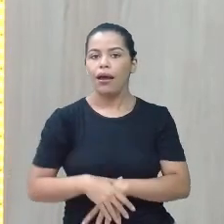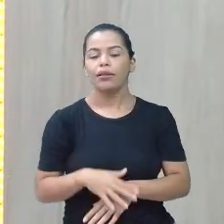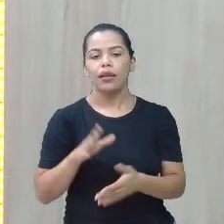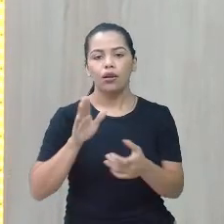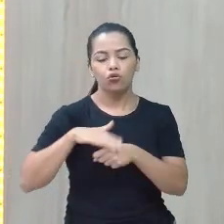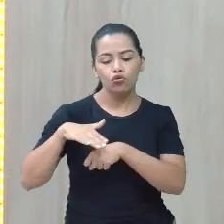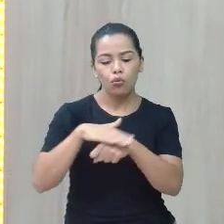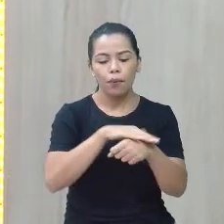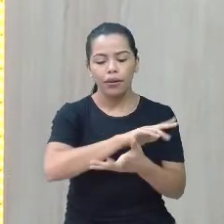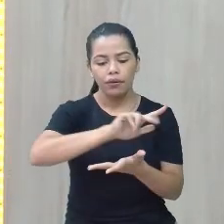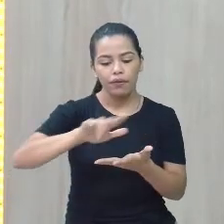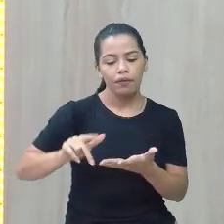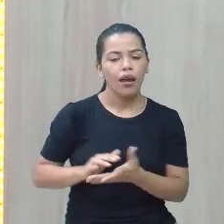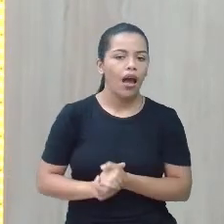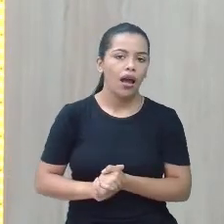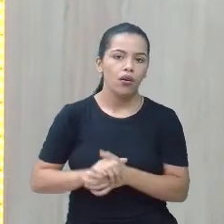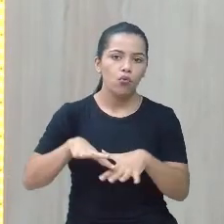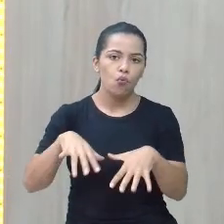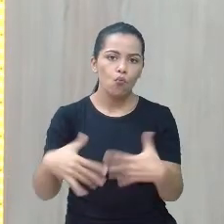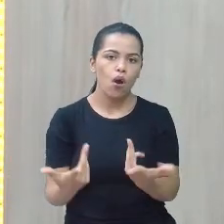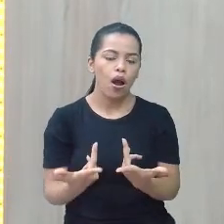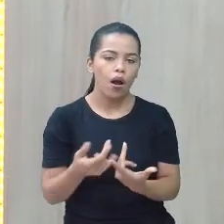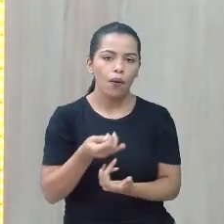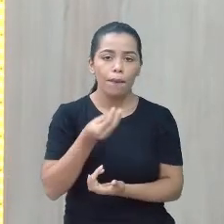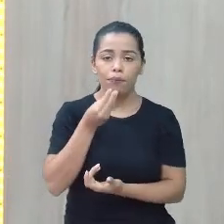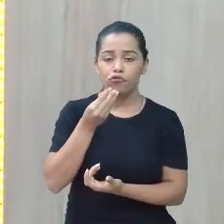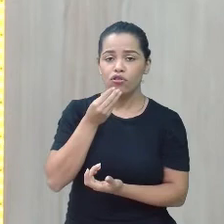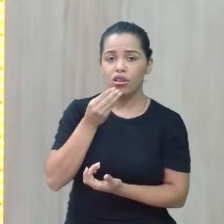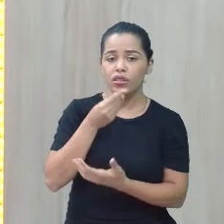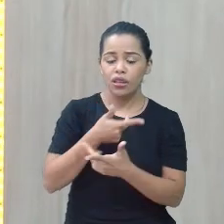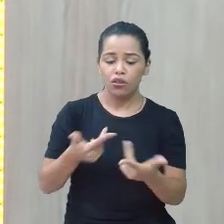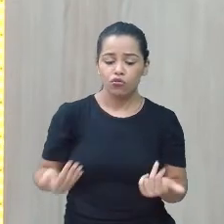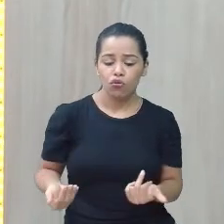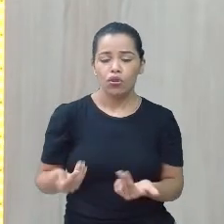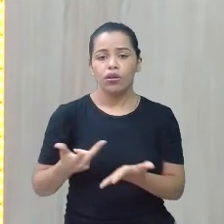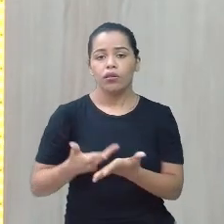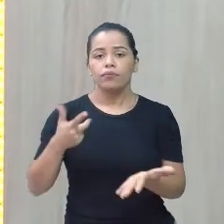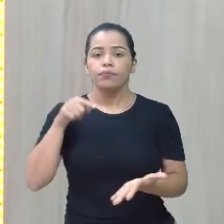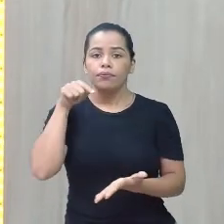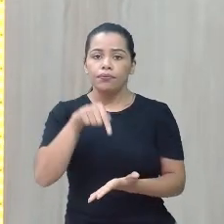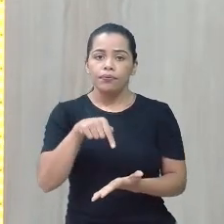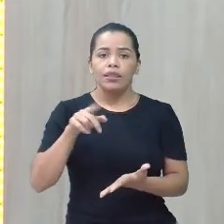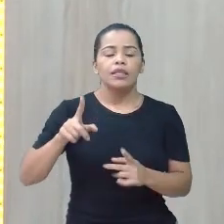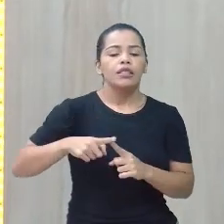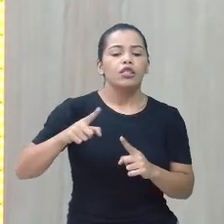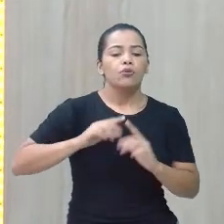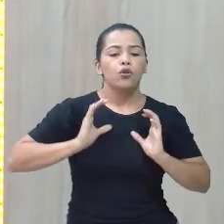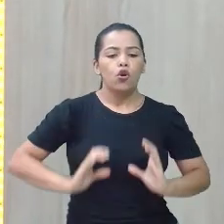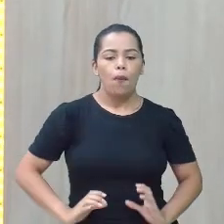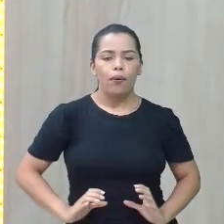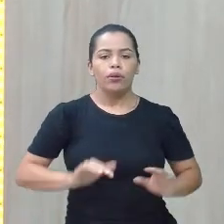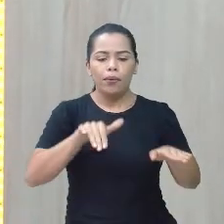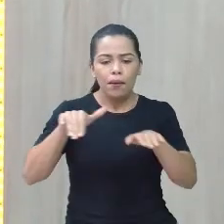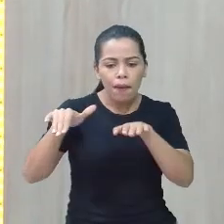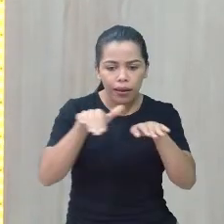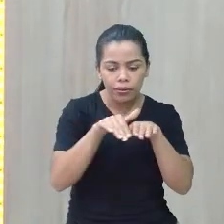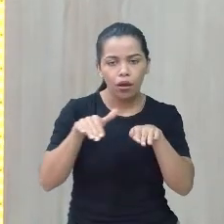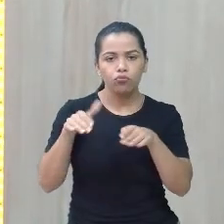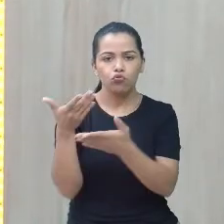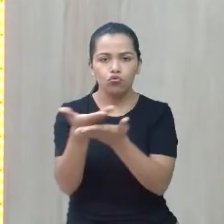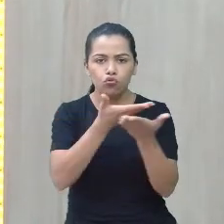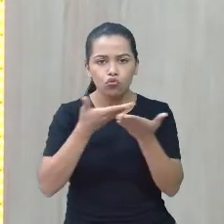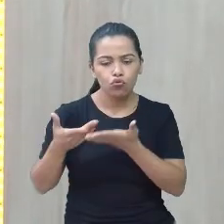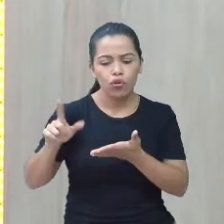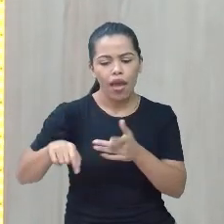ali acontecerem e verifica que esse tipo de comportamento, de padrão de estudo, ele é feito em cima